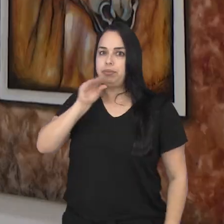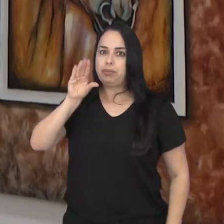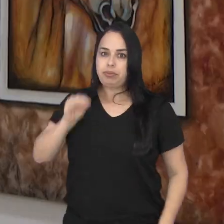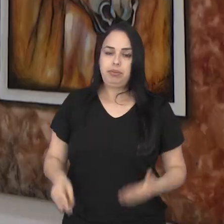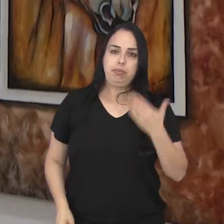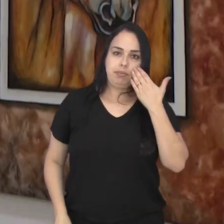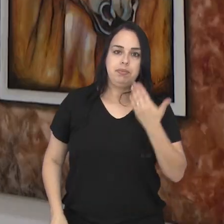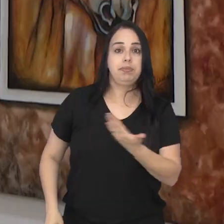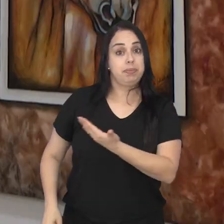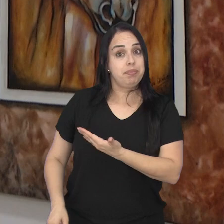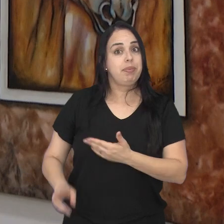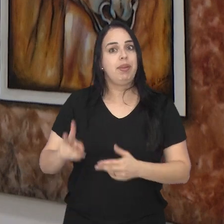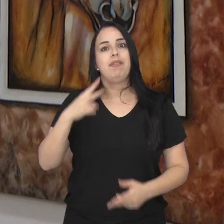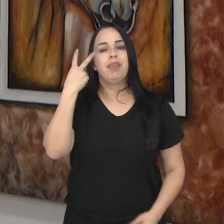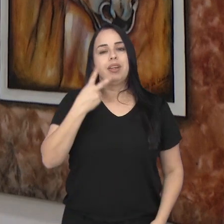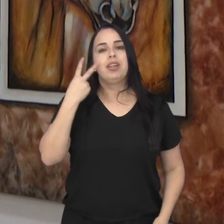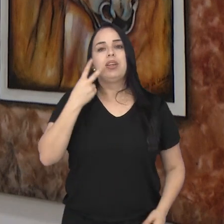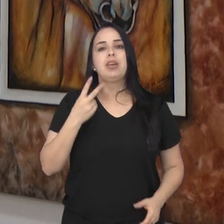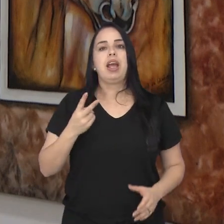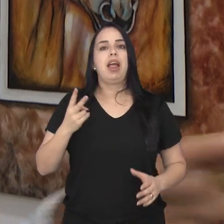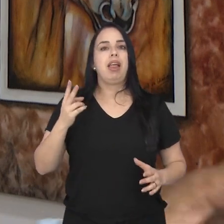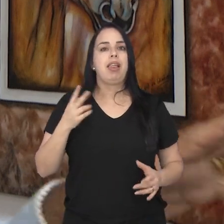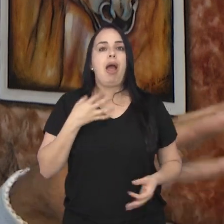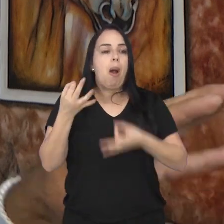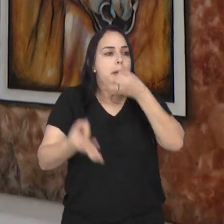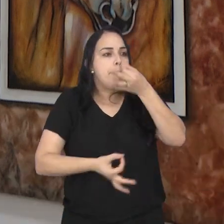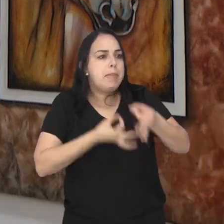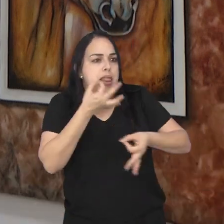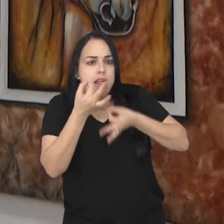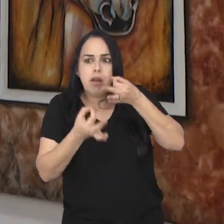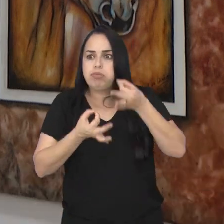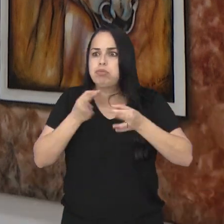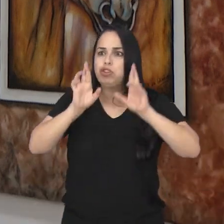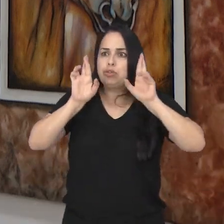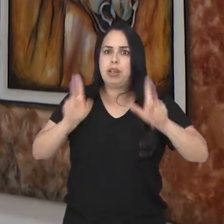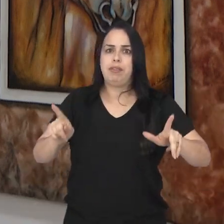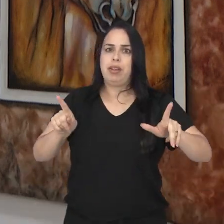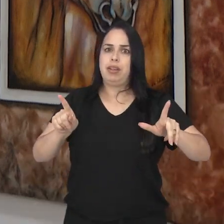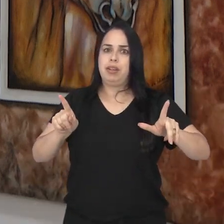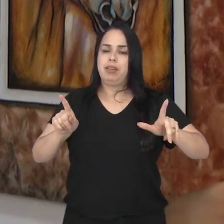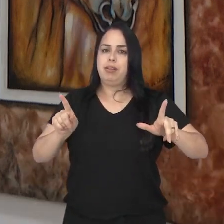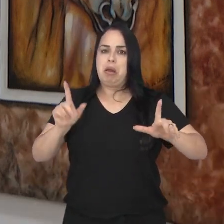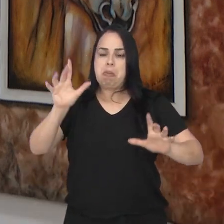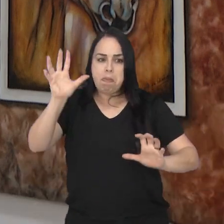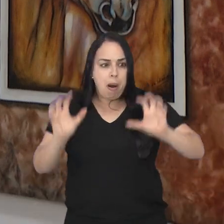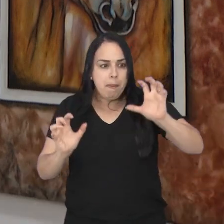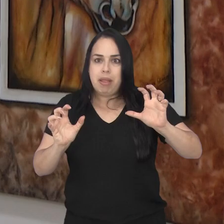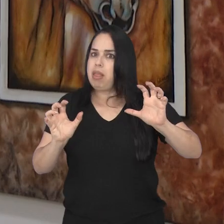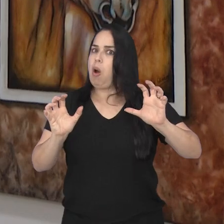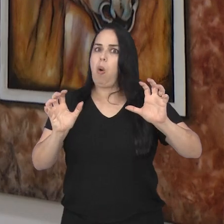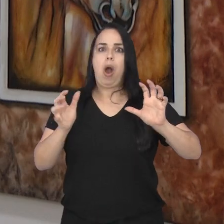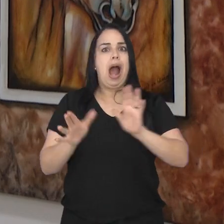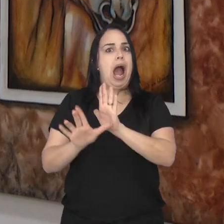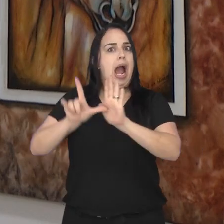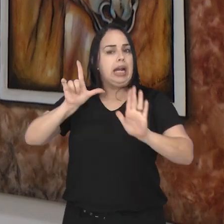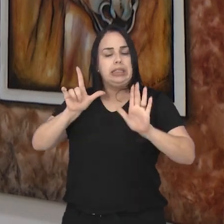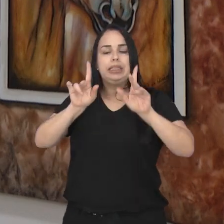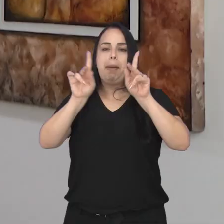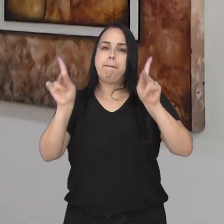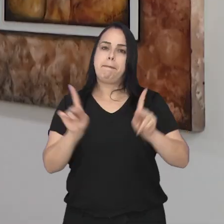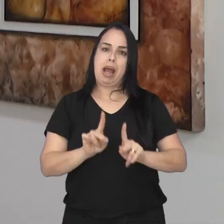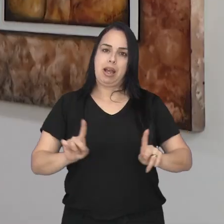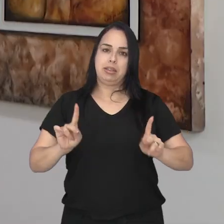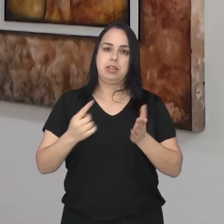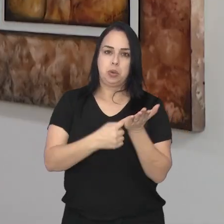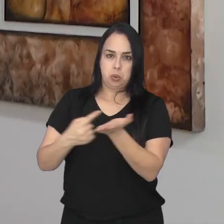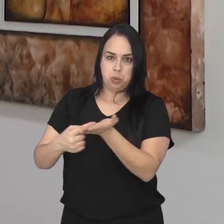segundo Vereador A ideia é que as divergências sejam identificadas antes de se tornarem problemas de grande proporção